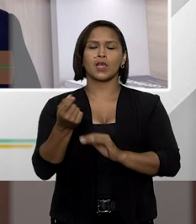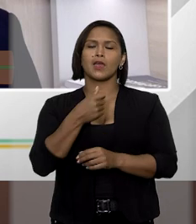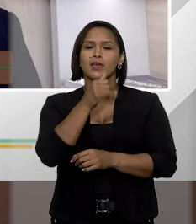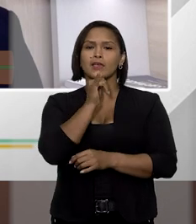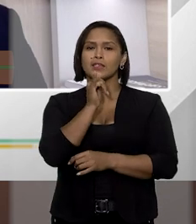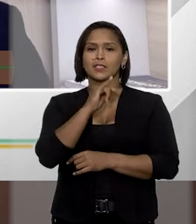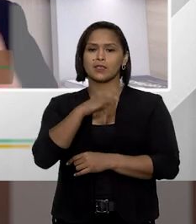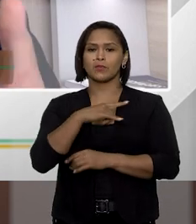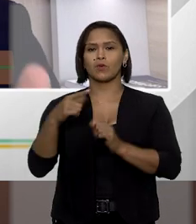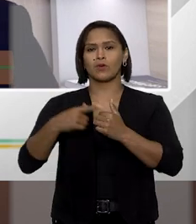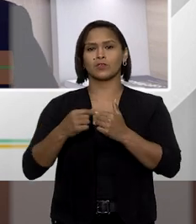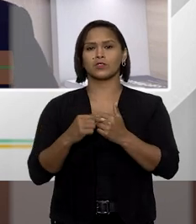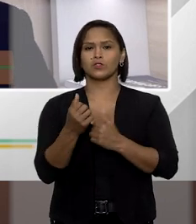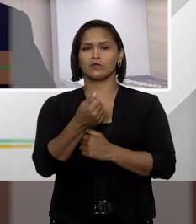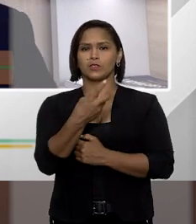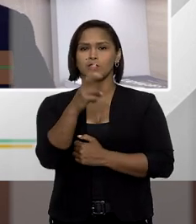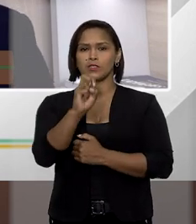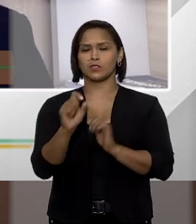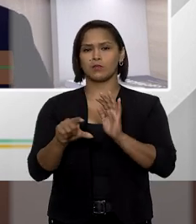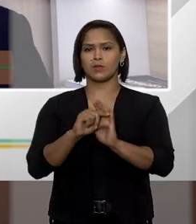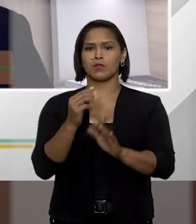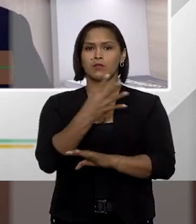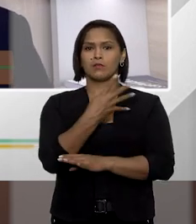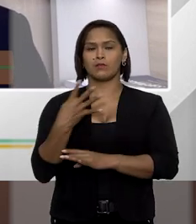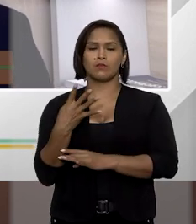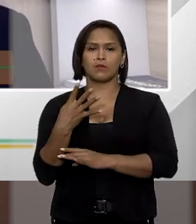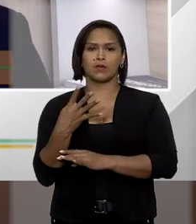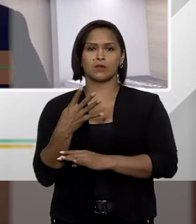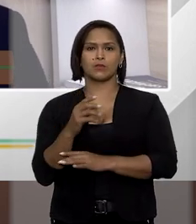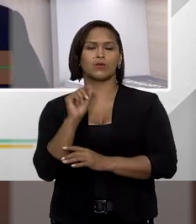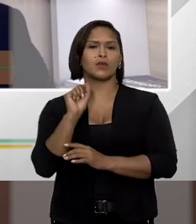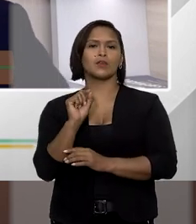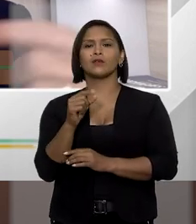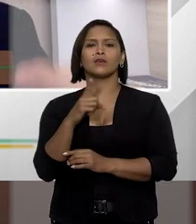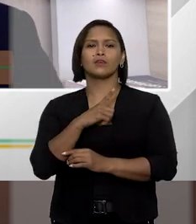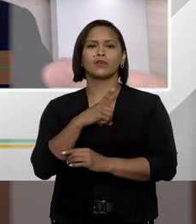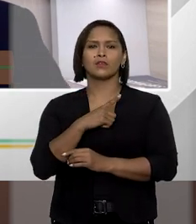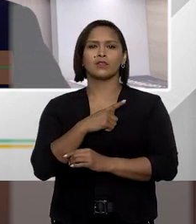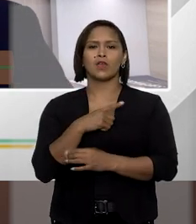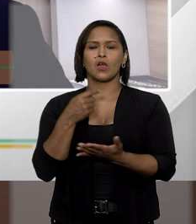aqui, por exemplo, o artigo 25, parágrafo 4º, em que há